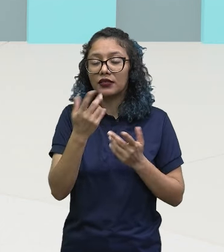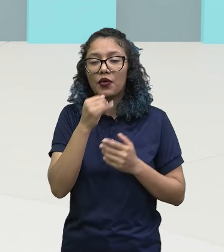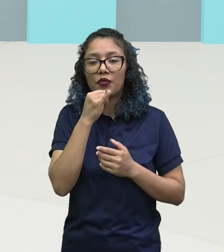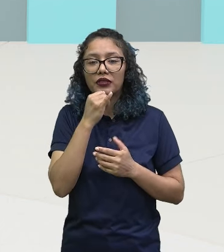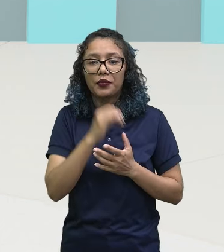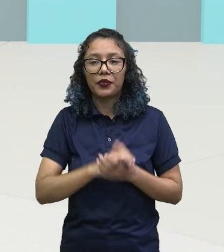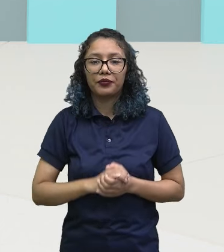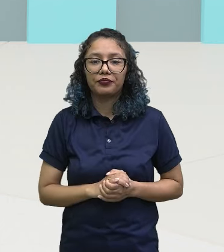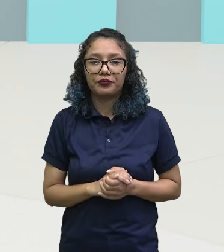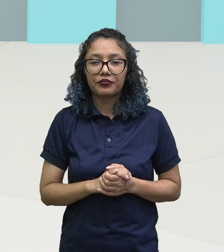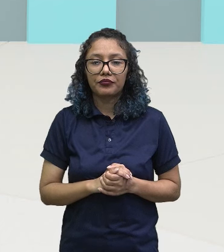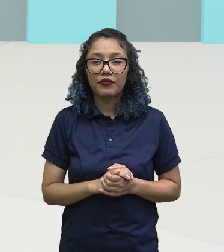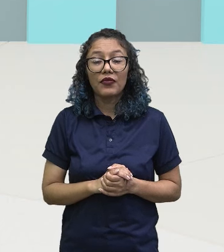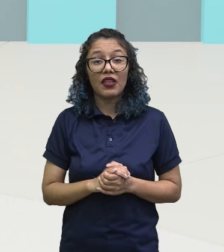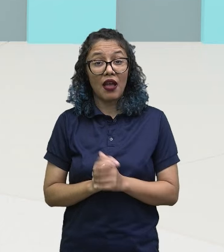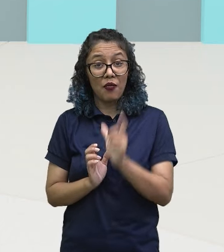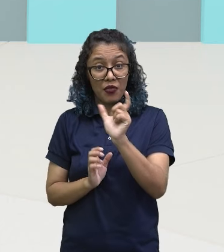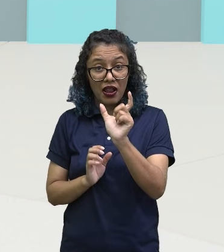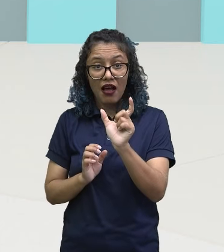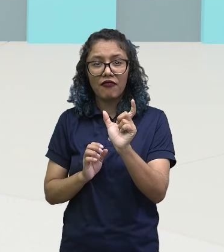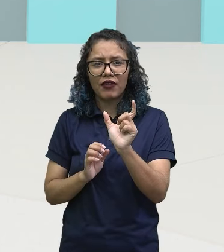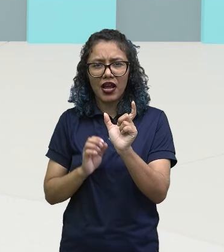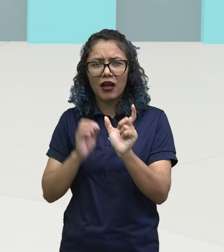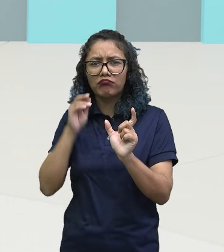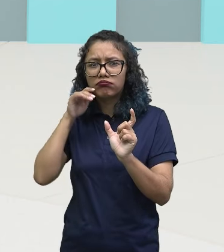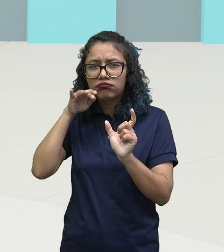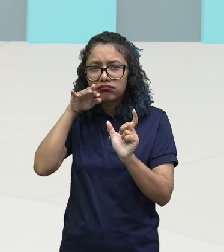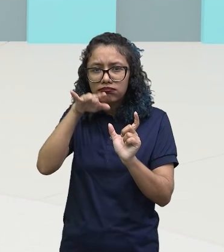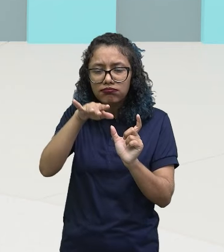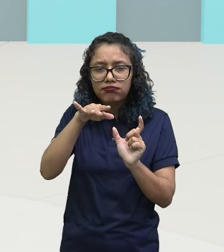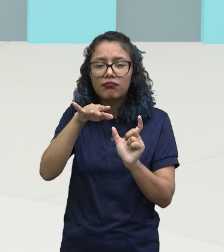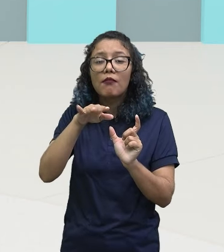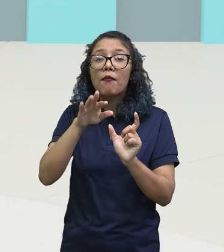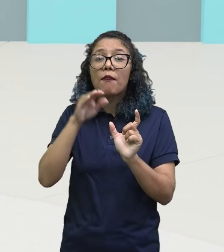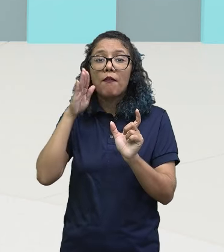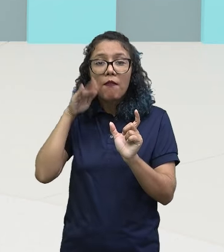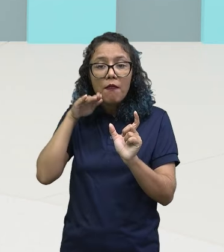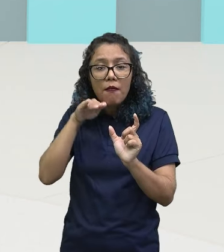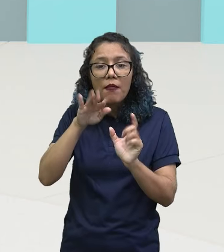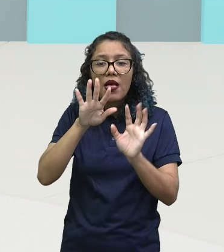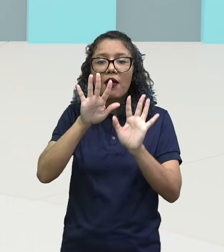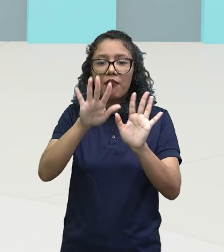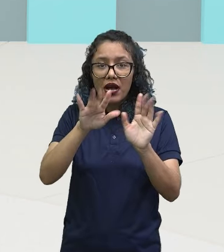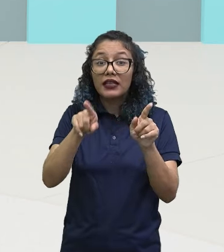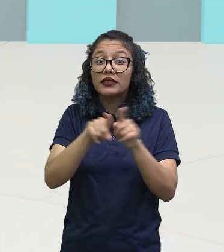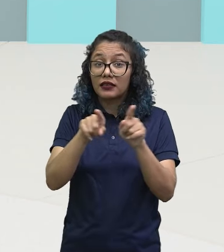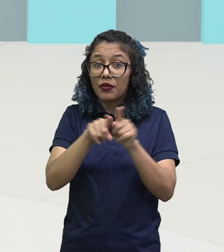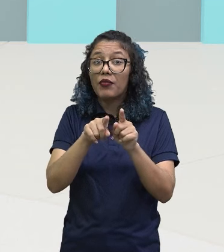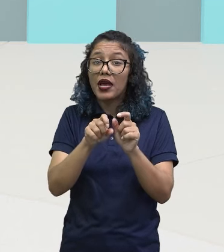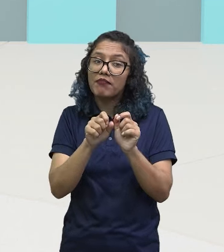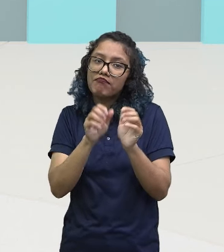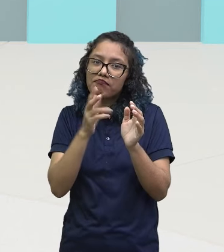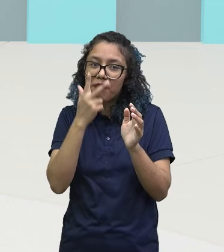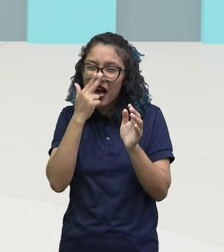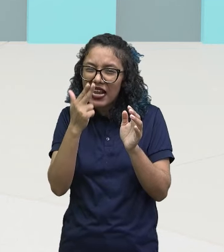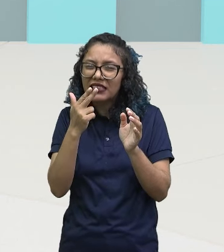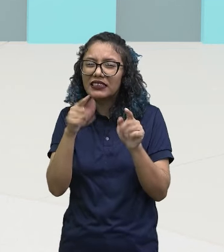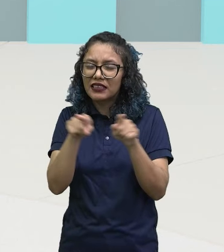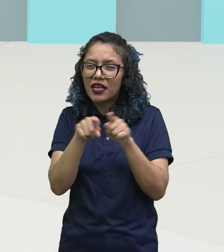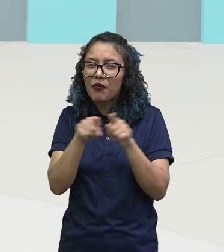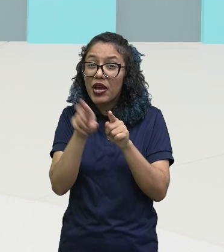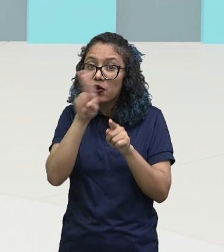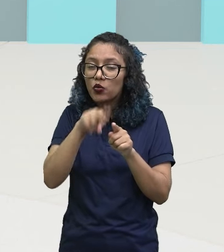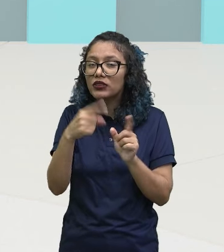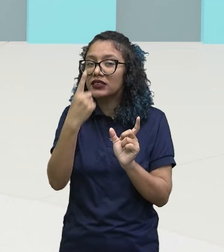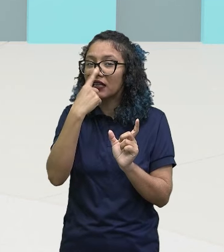palavra vai sair pela sua boca, mas não apenas isso, vai sair também, entre aspas, pelo seu nariz. Quando você fala,